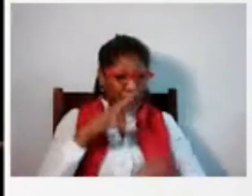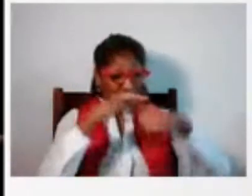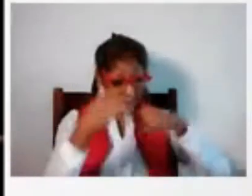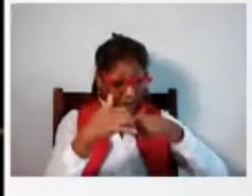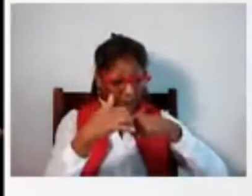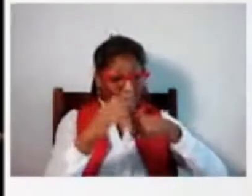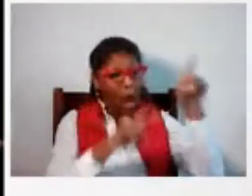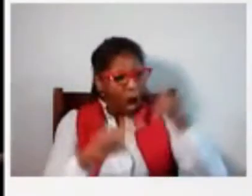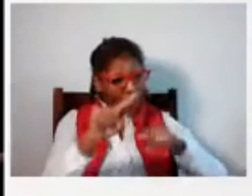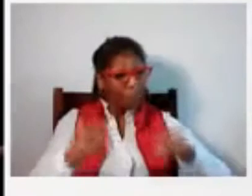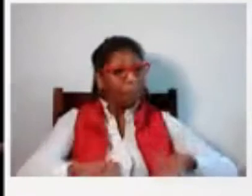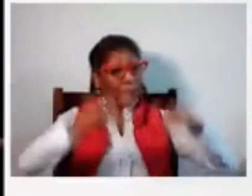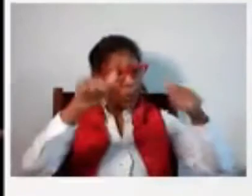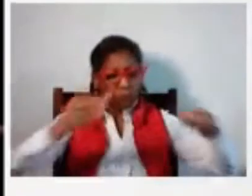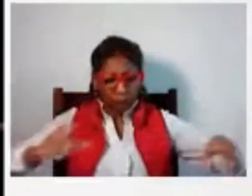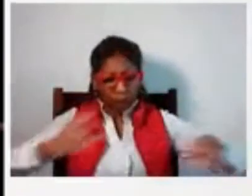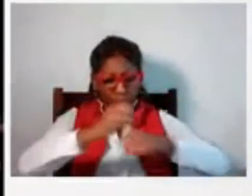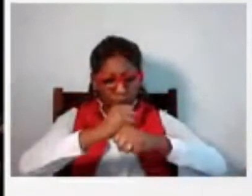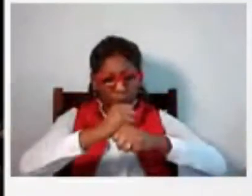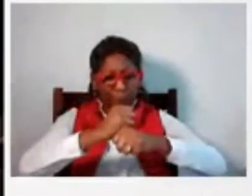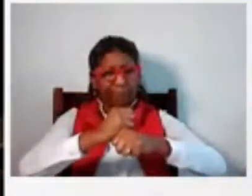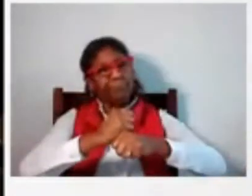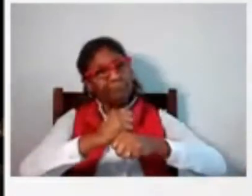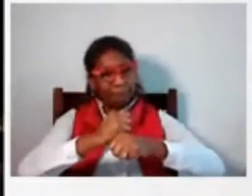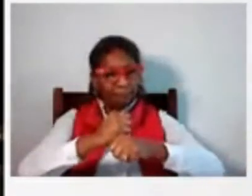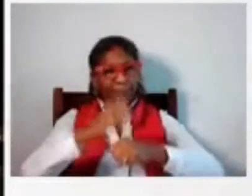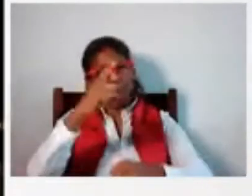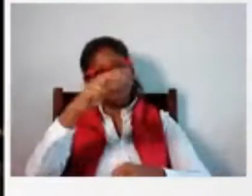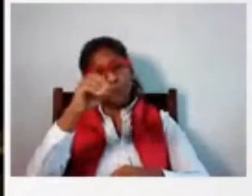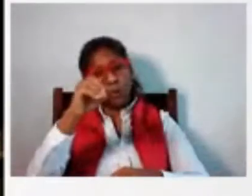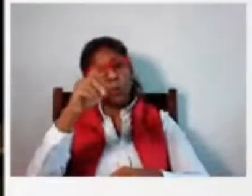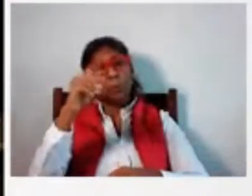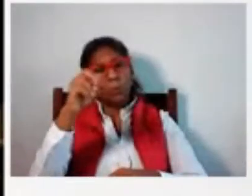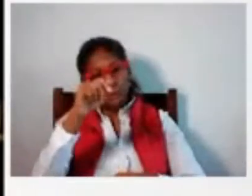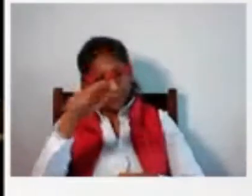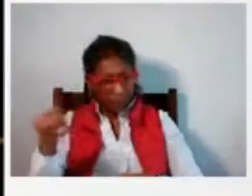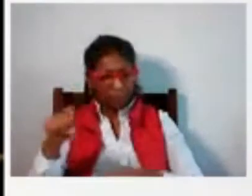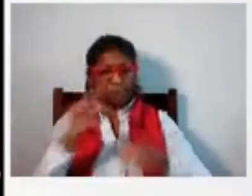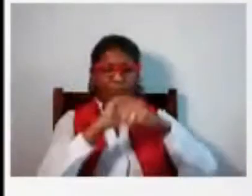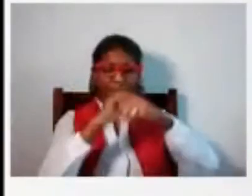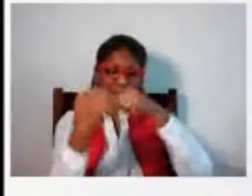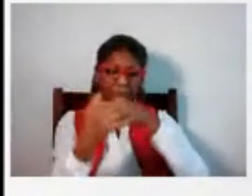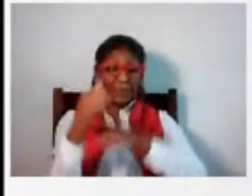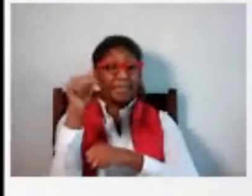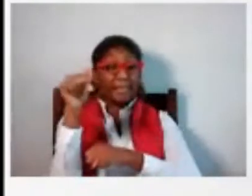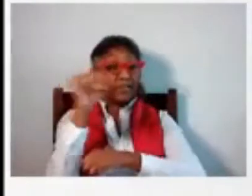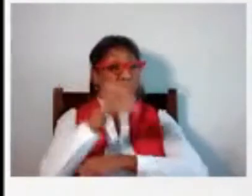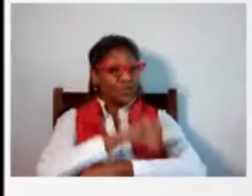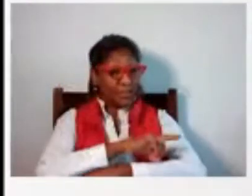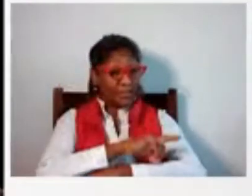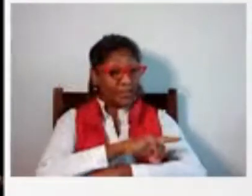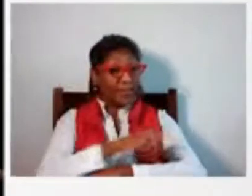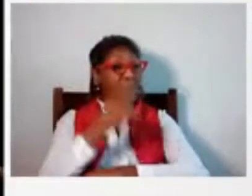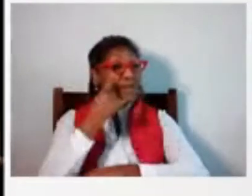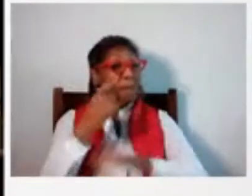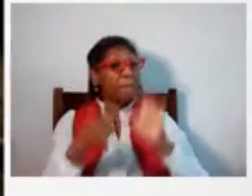lá em Santo Ângelo. O número de hospitalizações confirmadas para Covid registradas nos últimos 7 dias, mais uma vez, essa